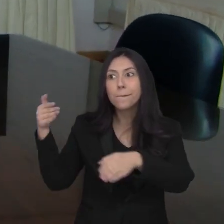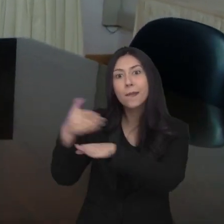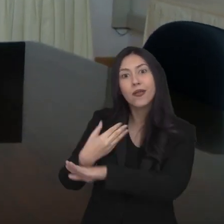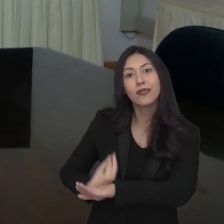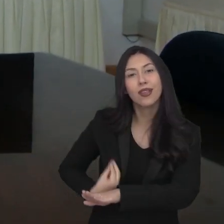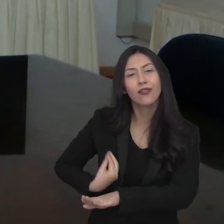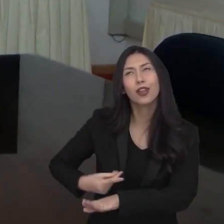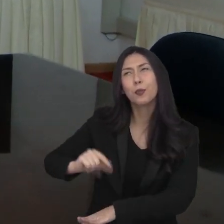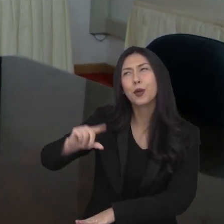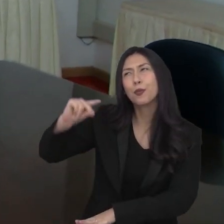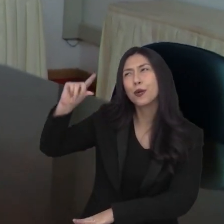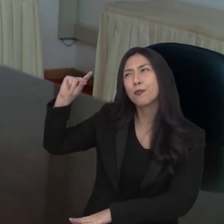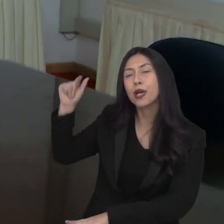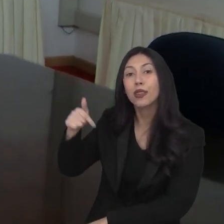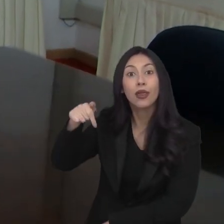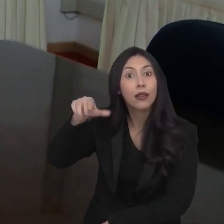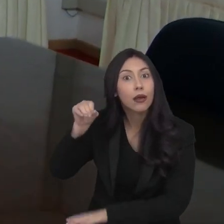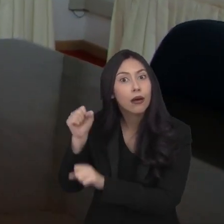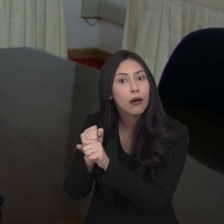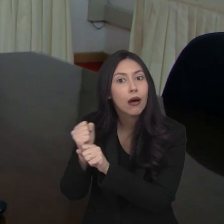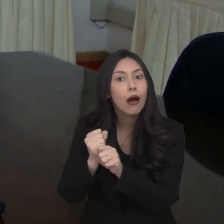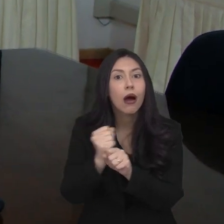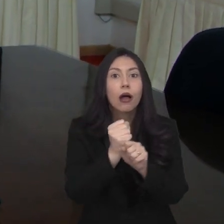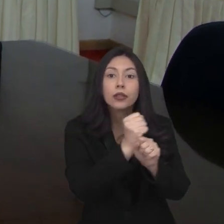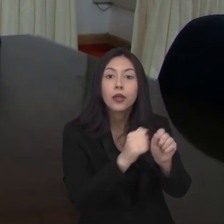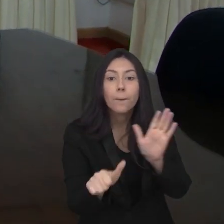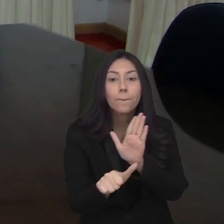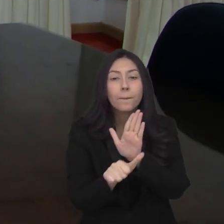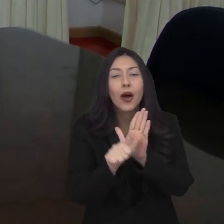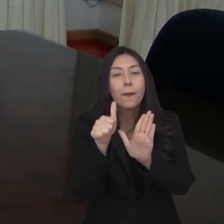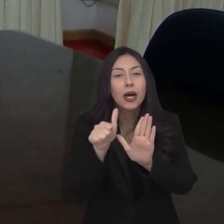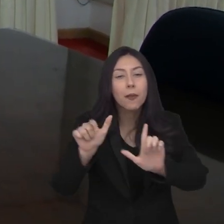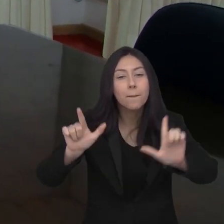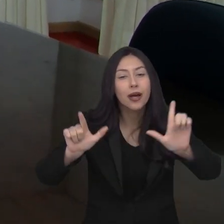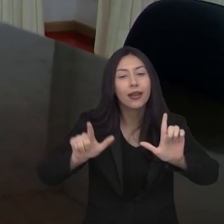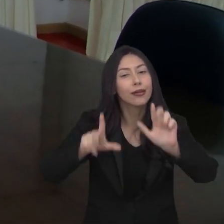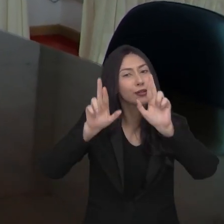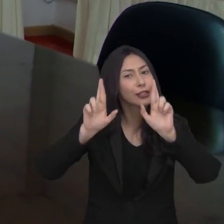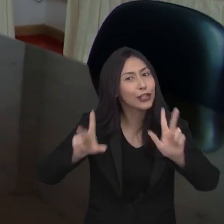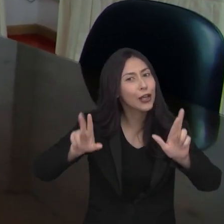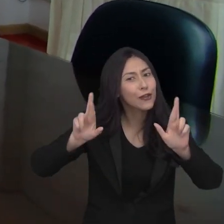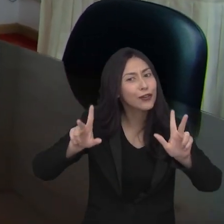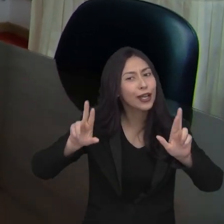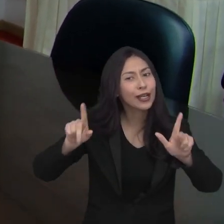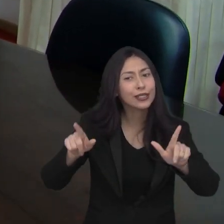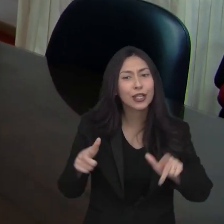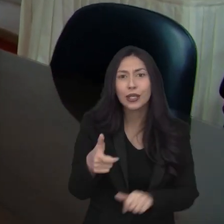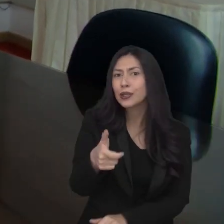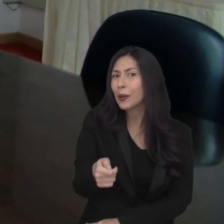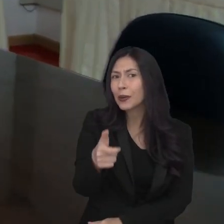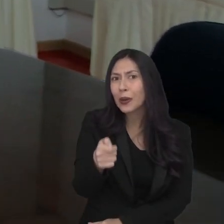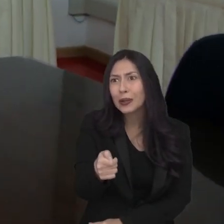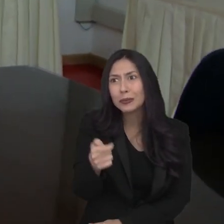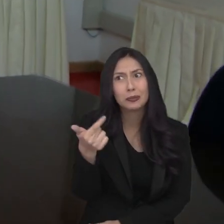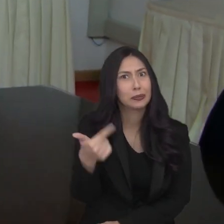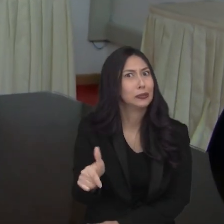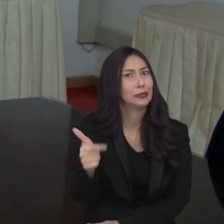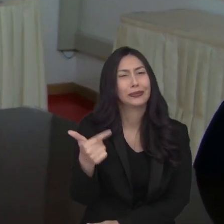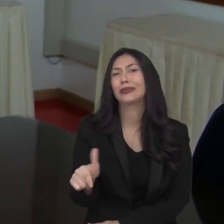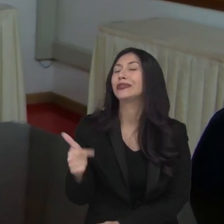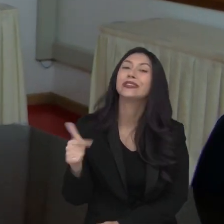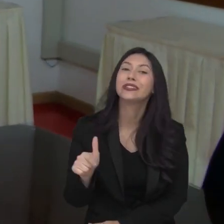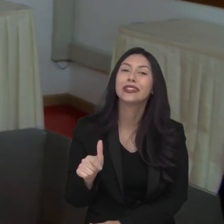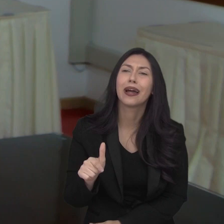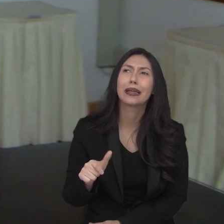faz parte da vida dos brasileiros há mais de 70 anos. E os primeiros modelos eram bem diferentes desses aqui. O controle remoto